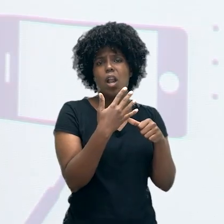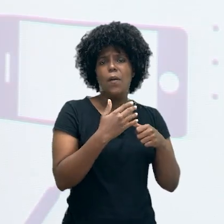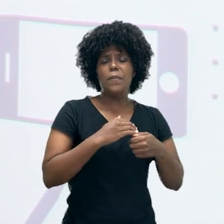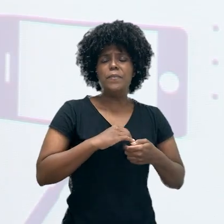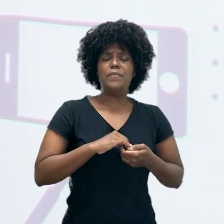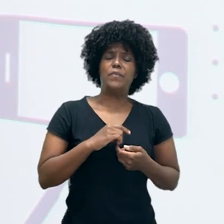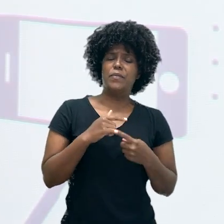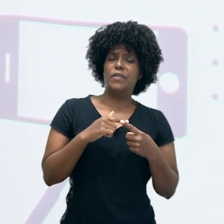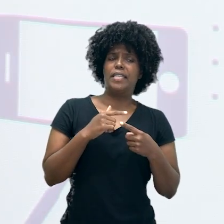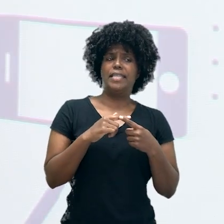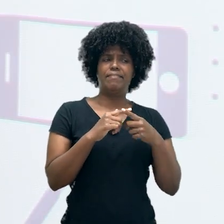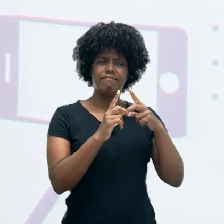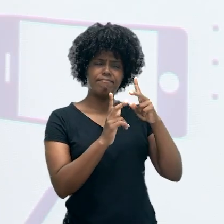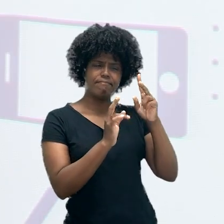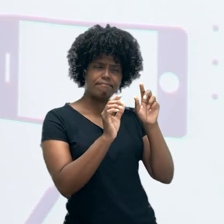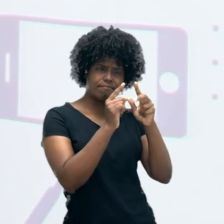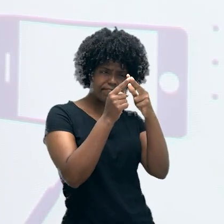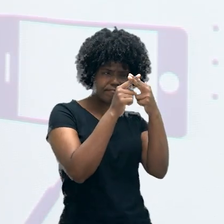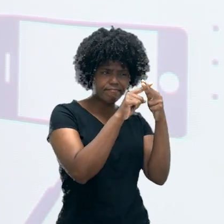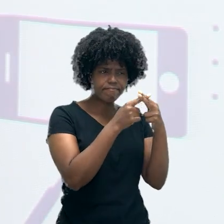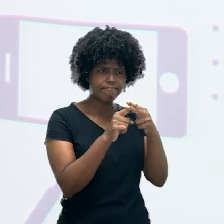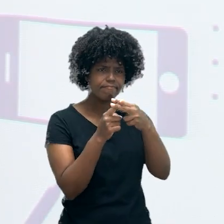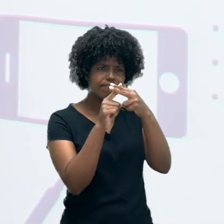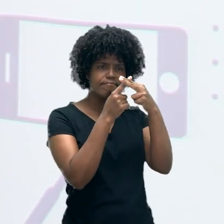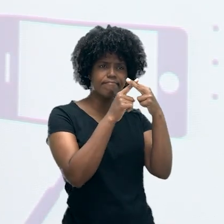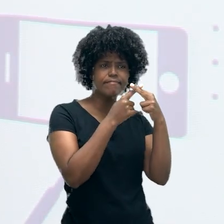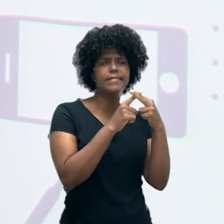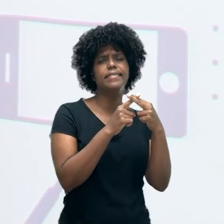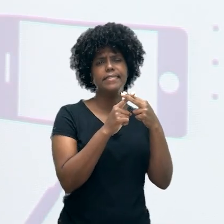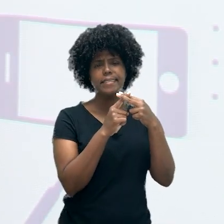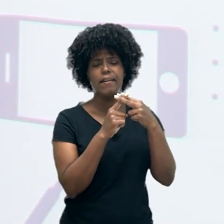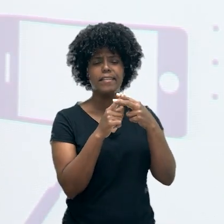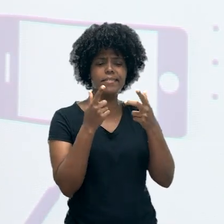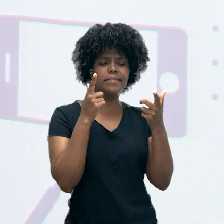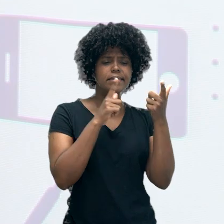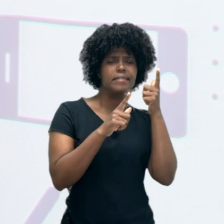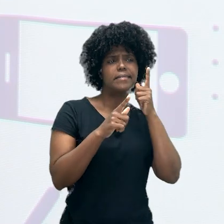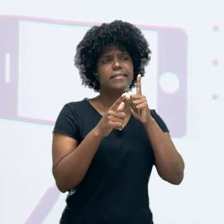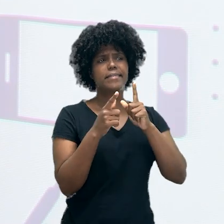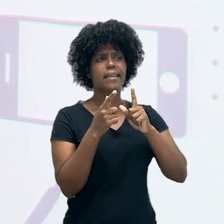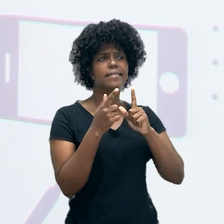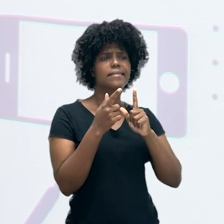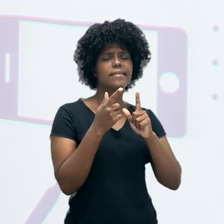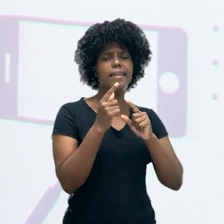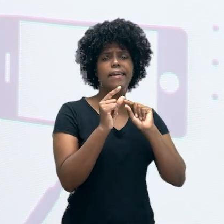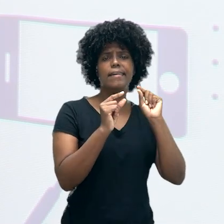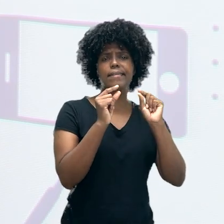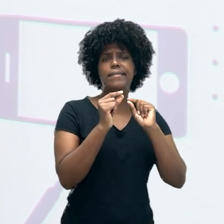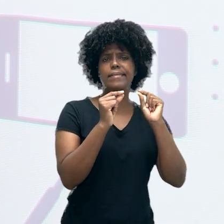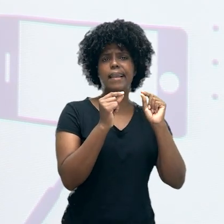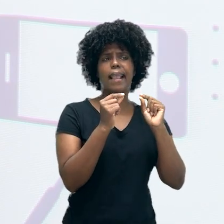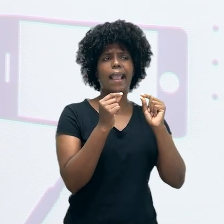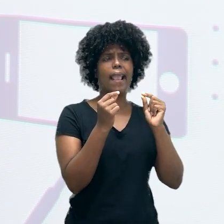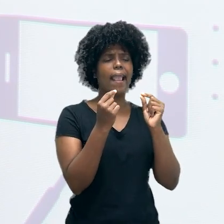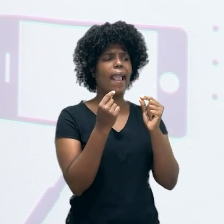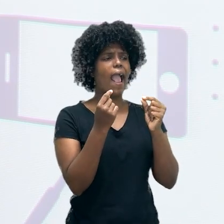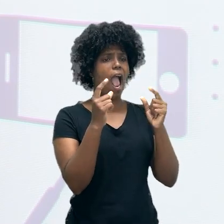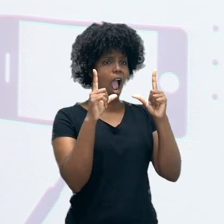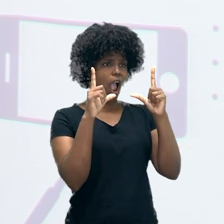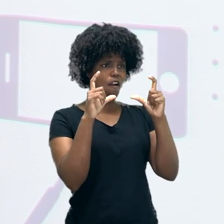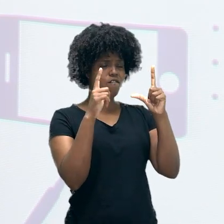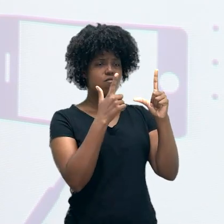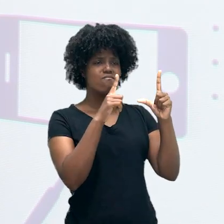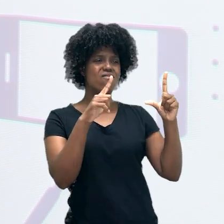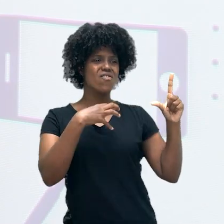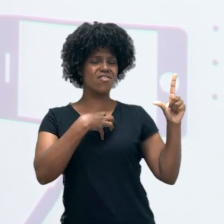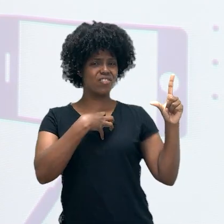também nessa edição, através dessas ferramentas de edição também, a gente consegue dar outras